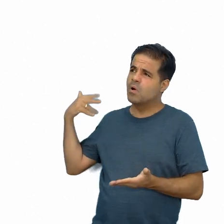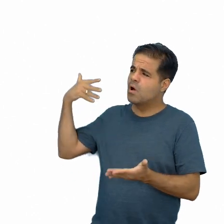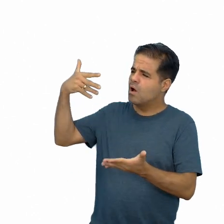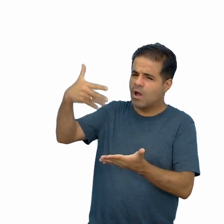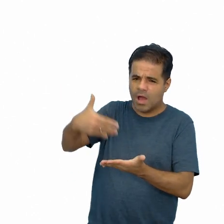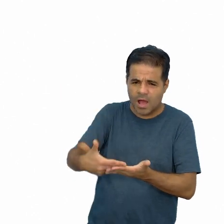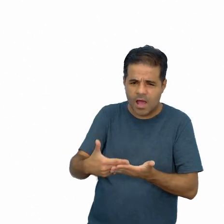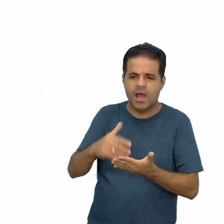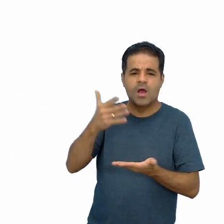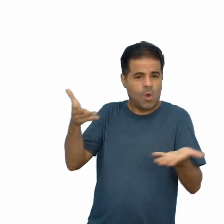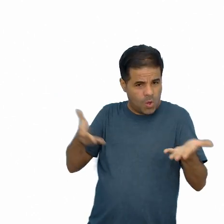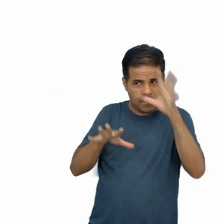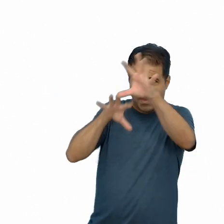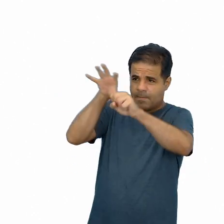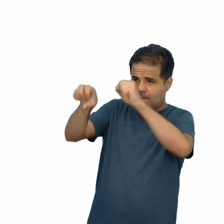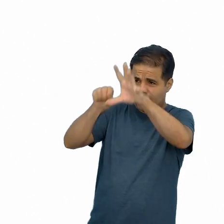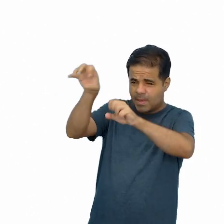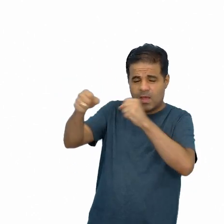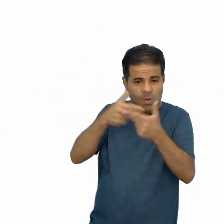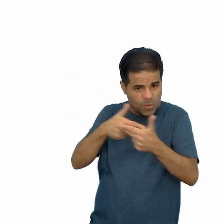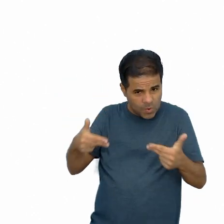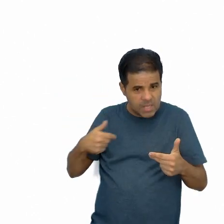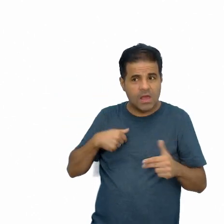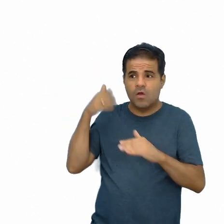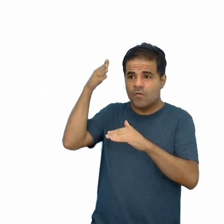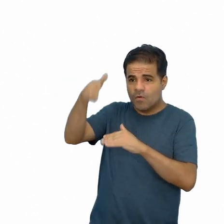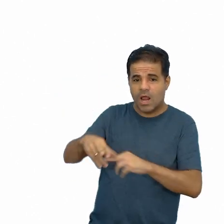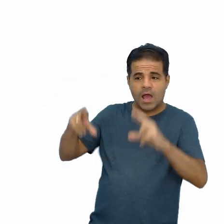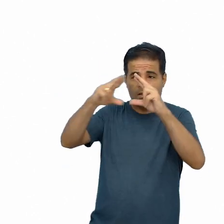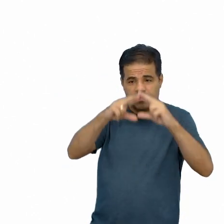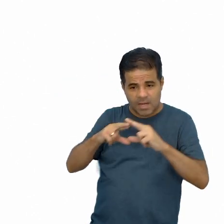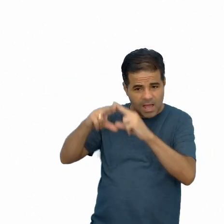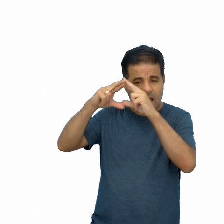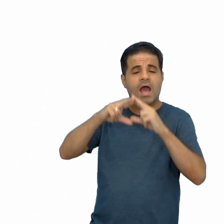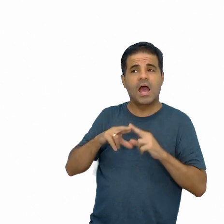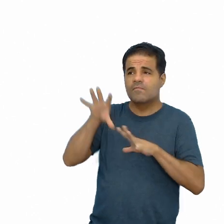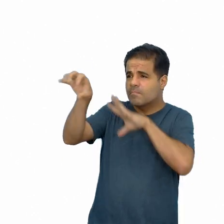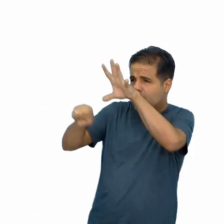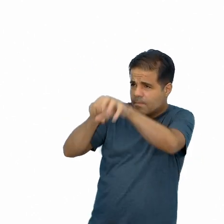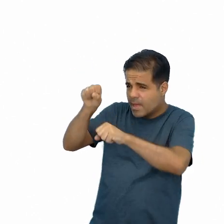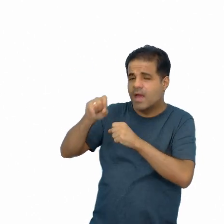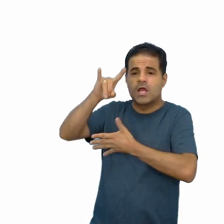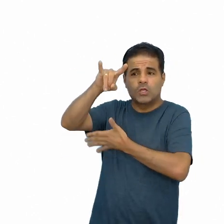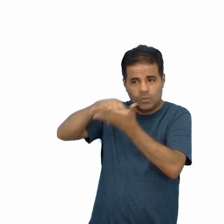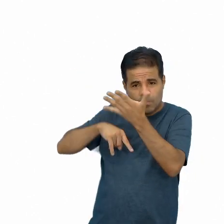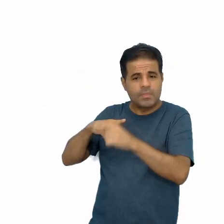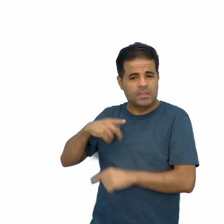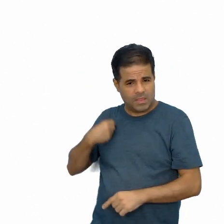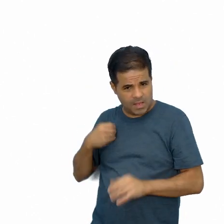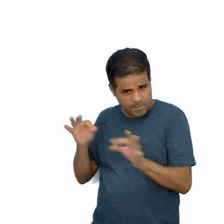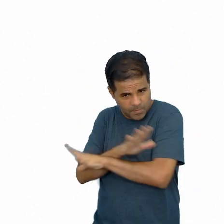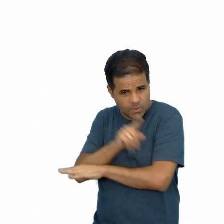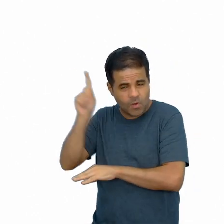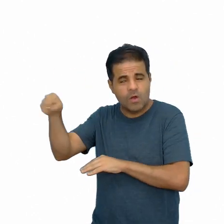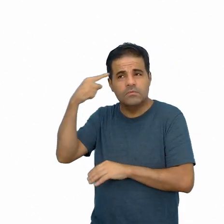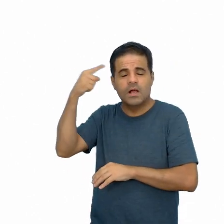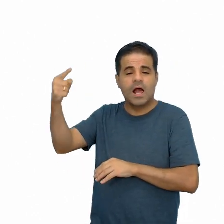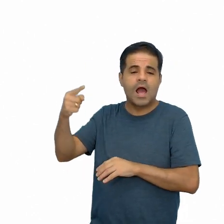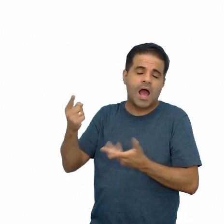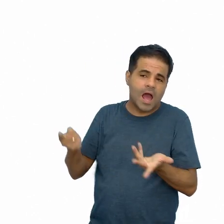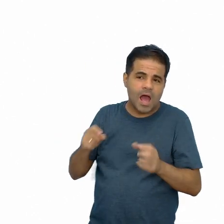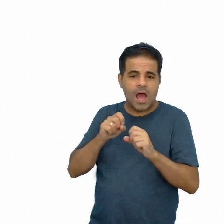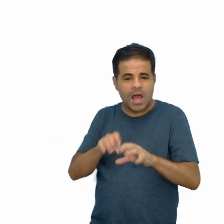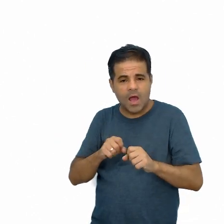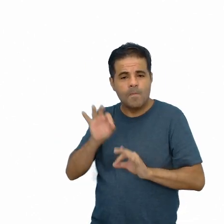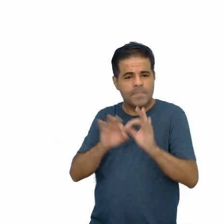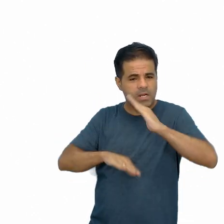que eu pego hoje para fazer, eu vou lá no meu Drive, pego aquele documento, meu plano de ensino, por exemplo, ou